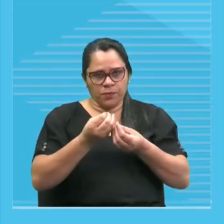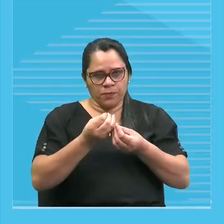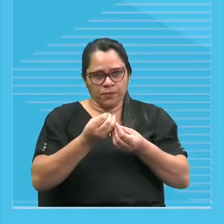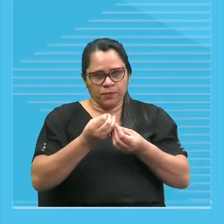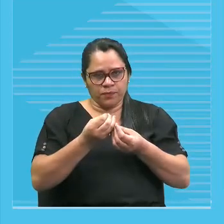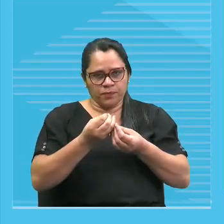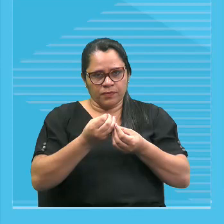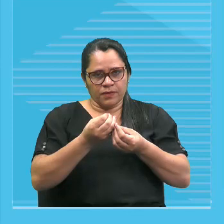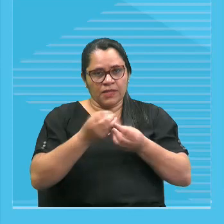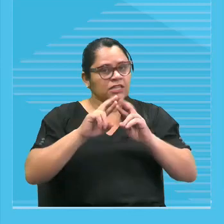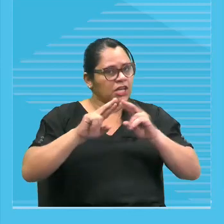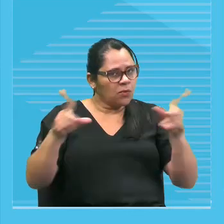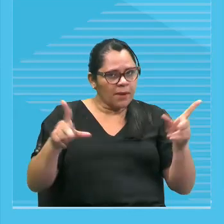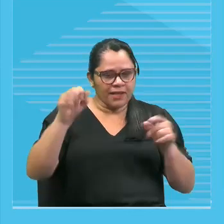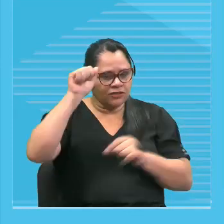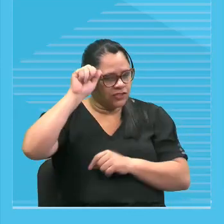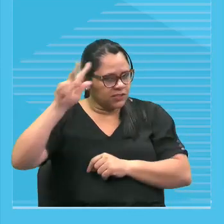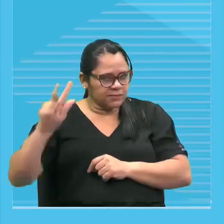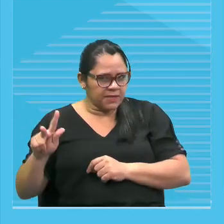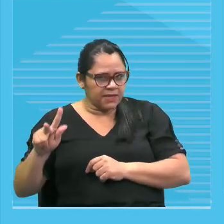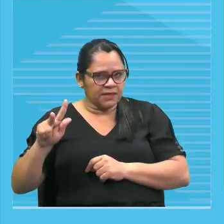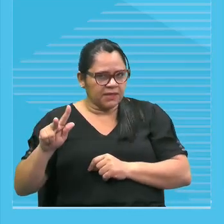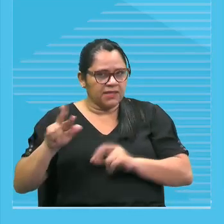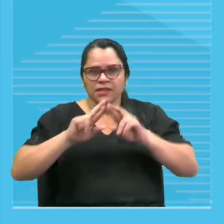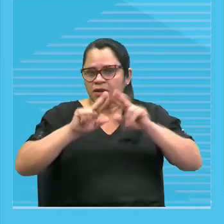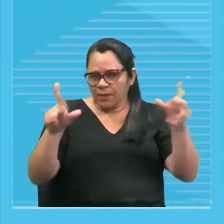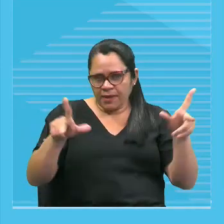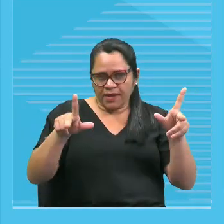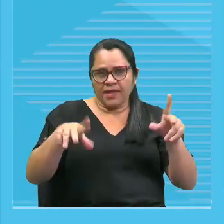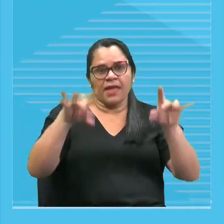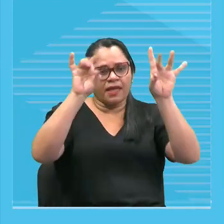não é de esperteza não especialistas